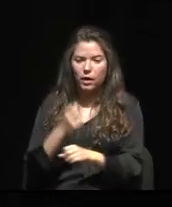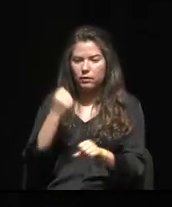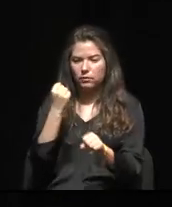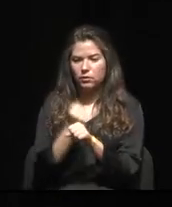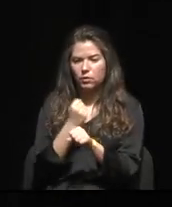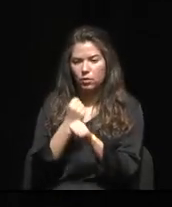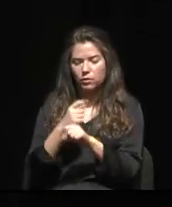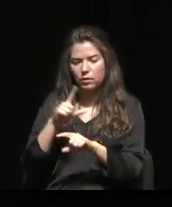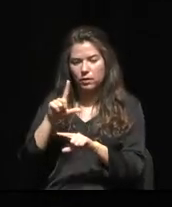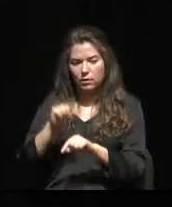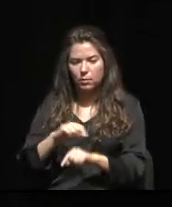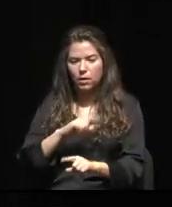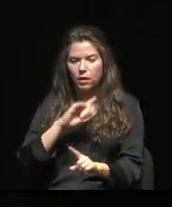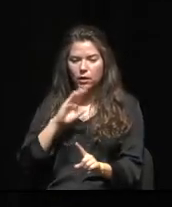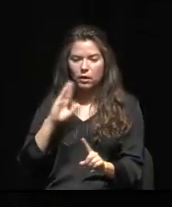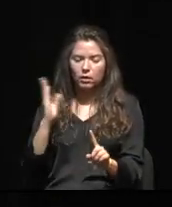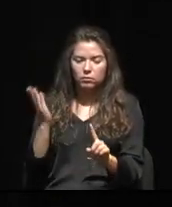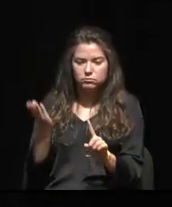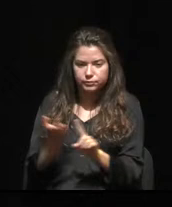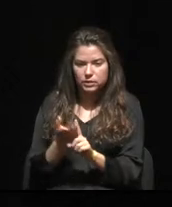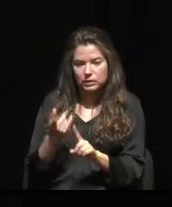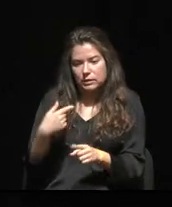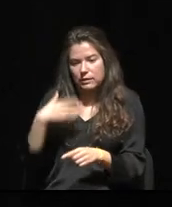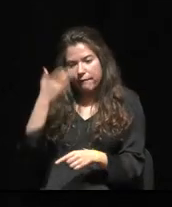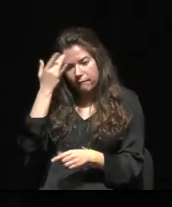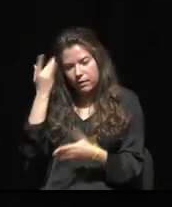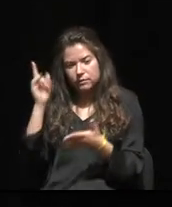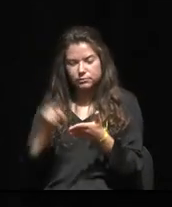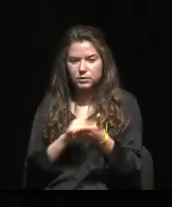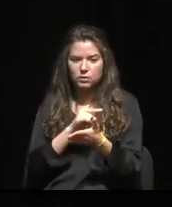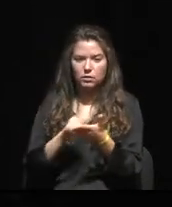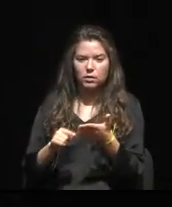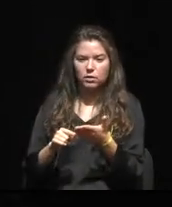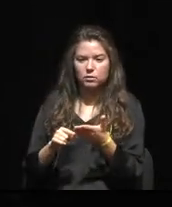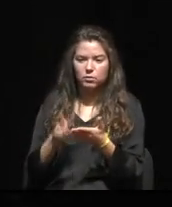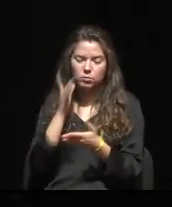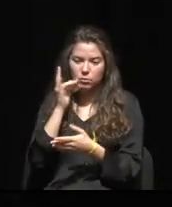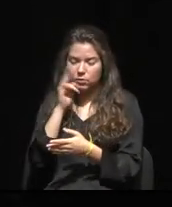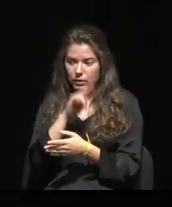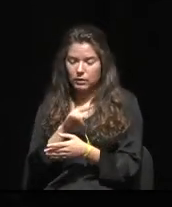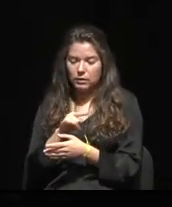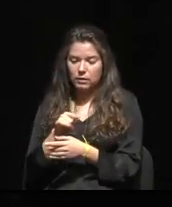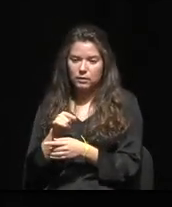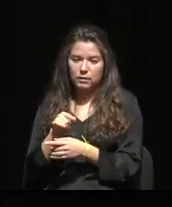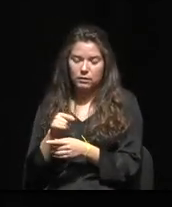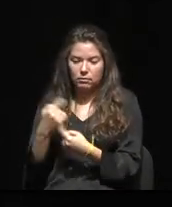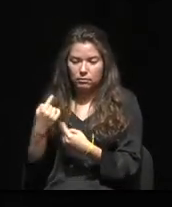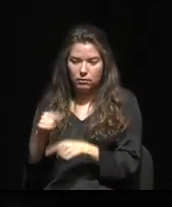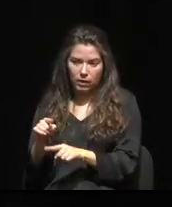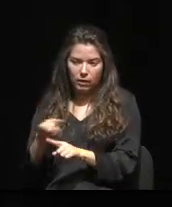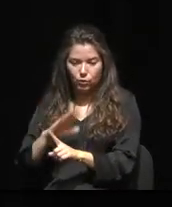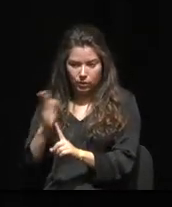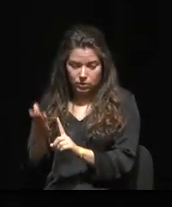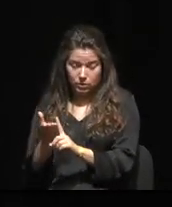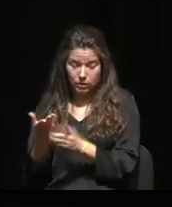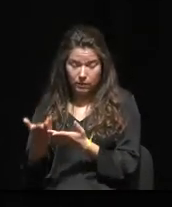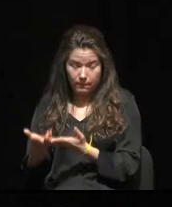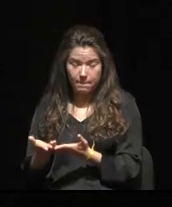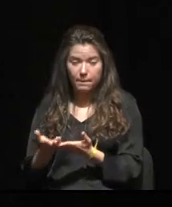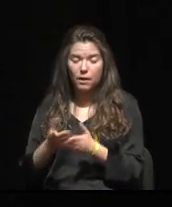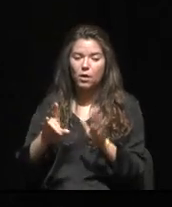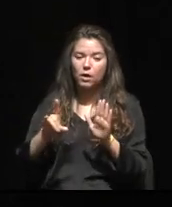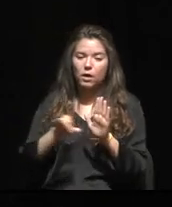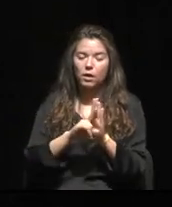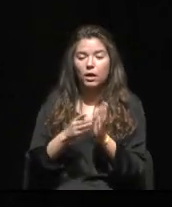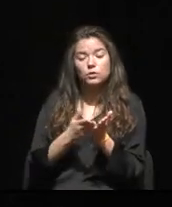contraordenação que são facilmente anulados ou impugnados pelos infratores de facto a legislação atribui a